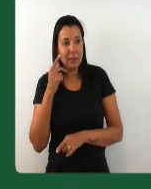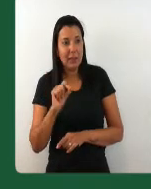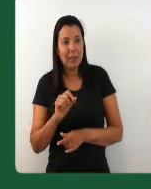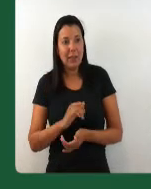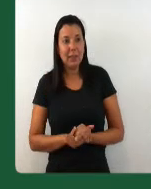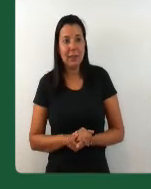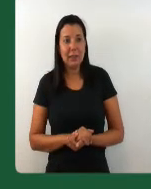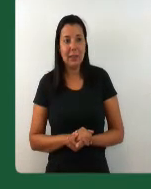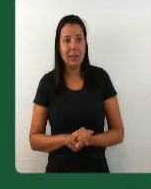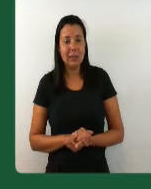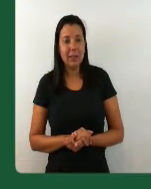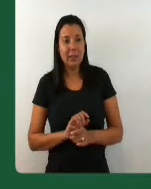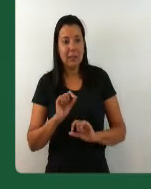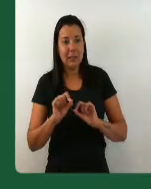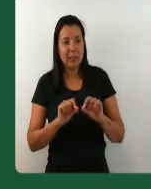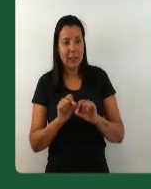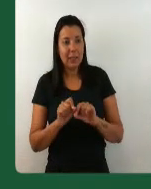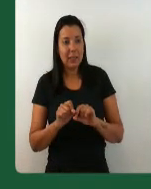né?